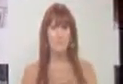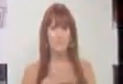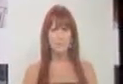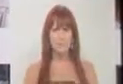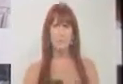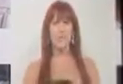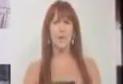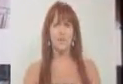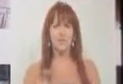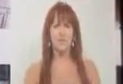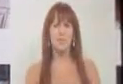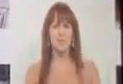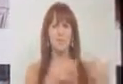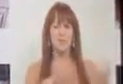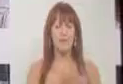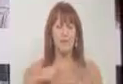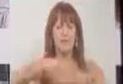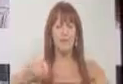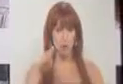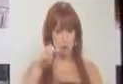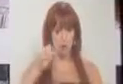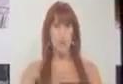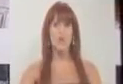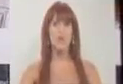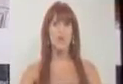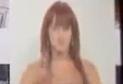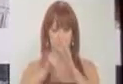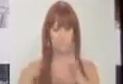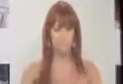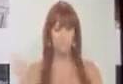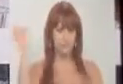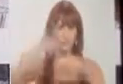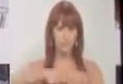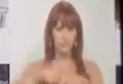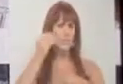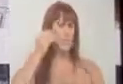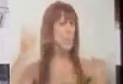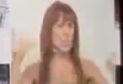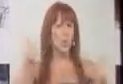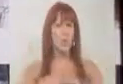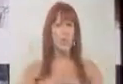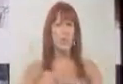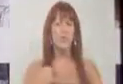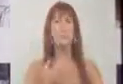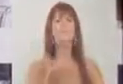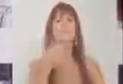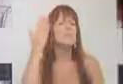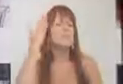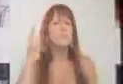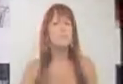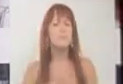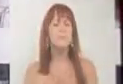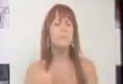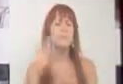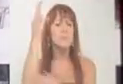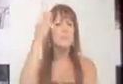à alteração do regime de atribuições e competências das autarquias locais e do regime de delegação, como é que o entendem para